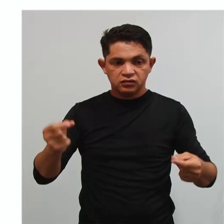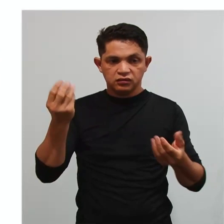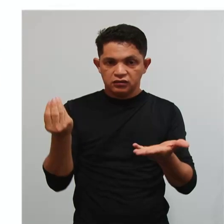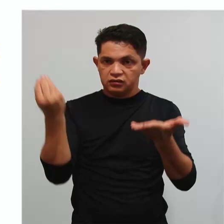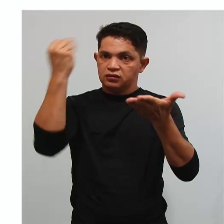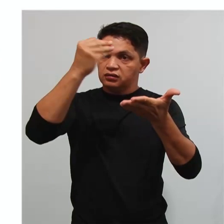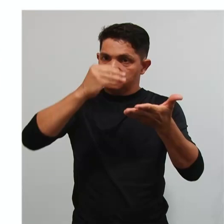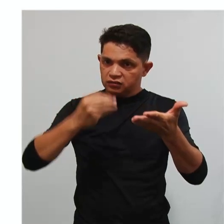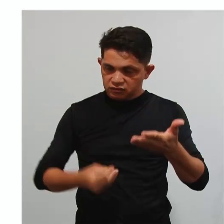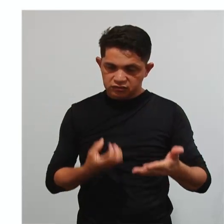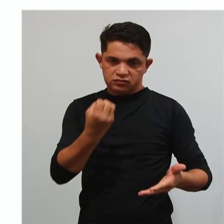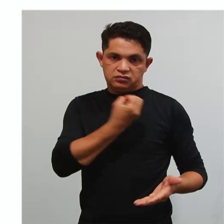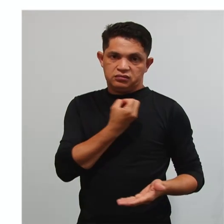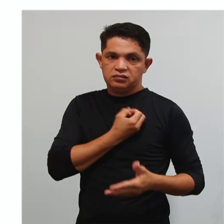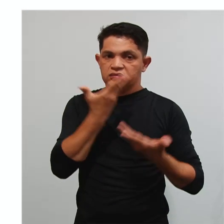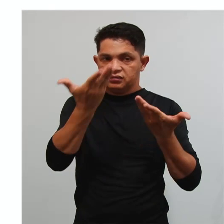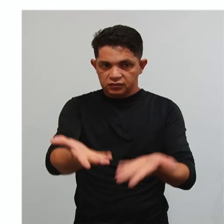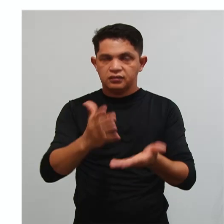de servidores.